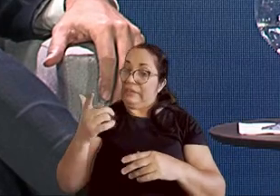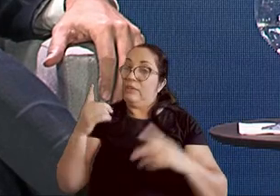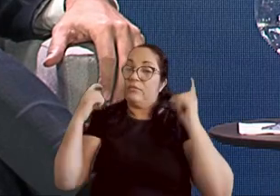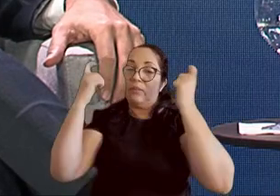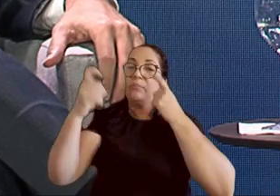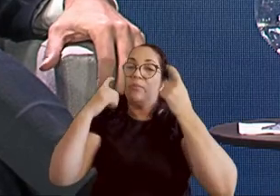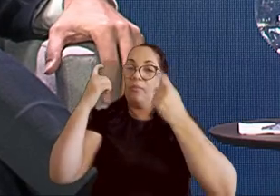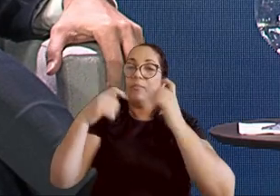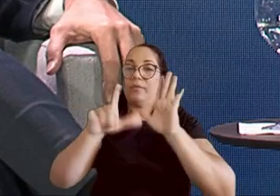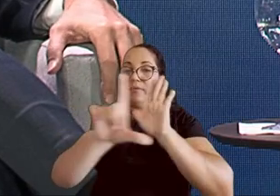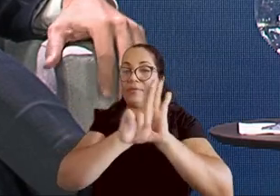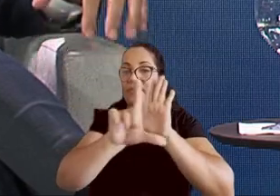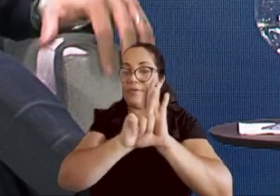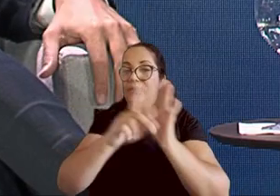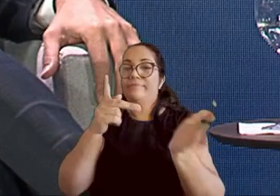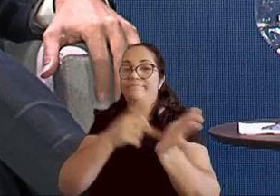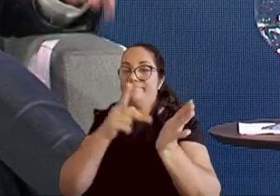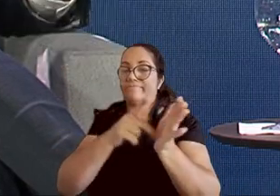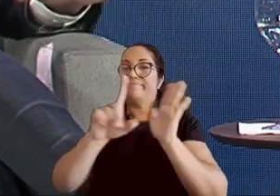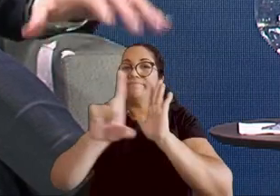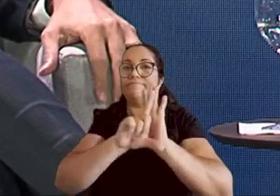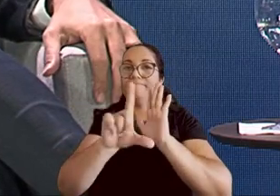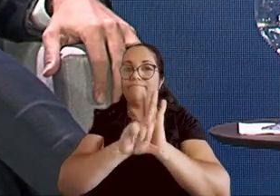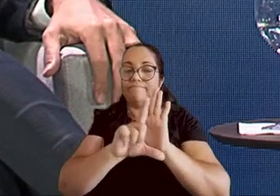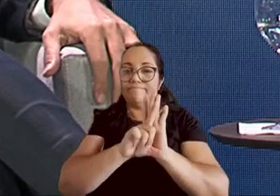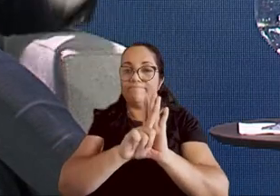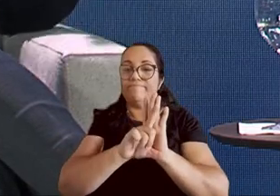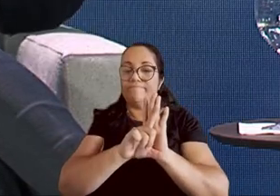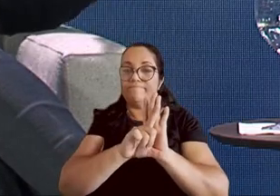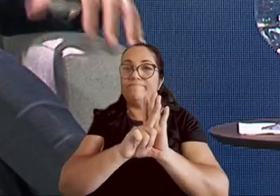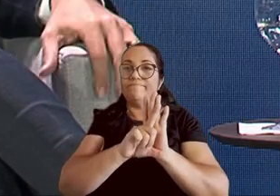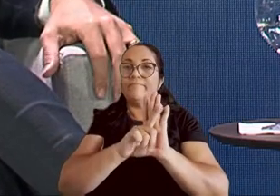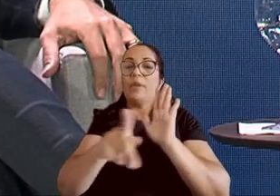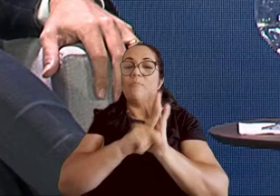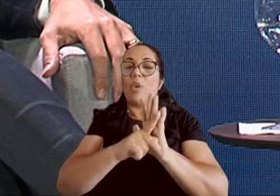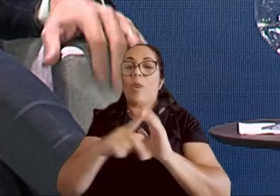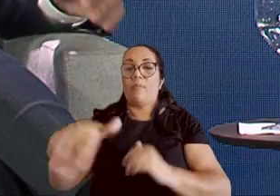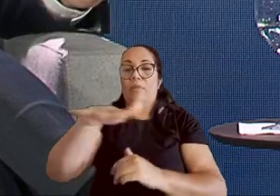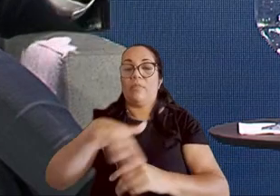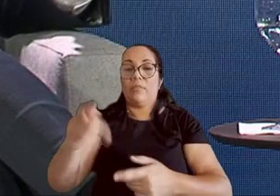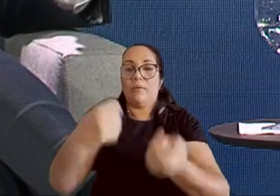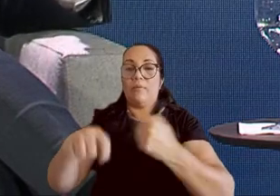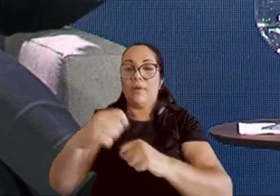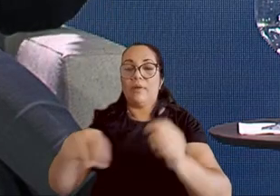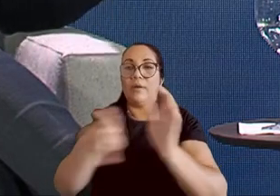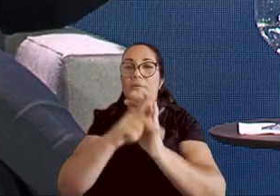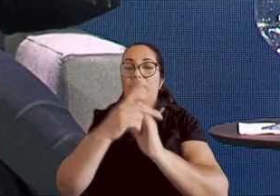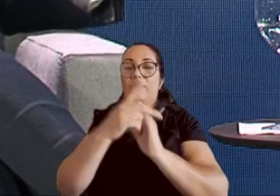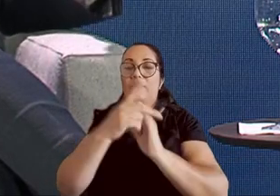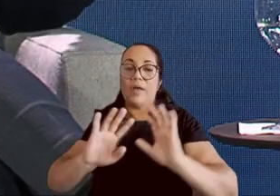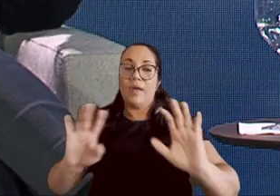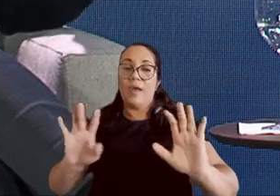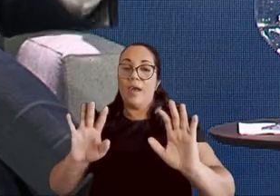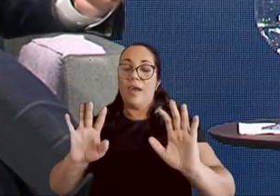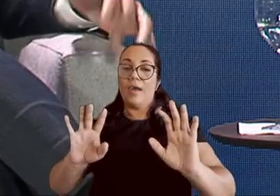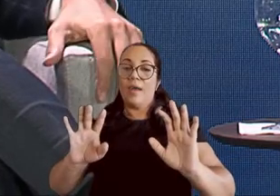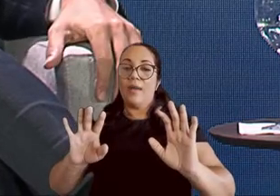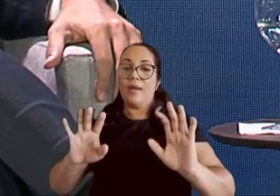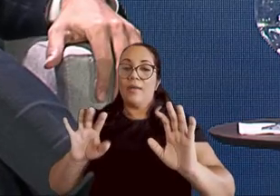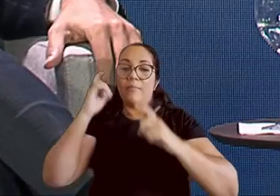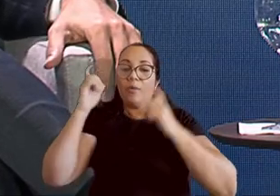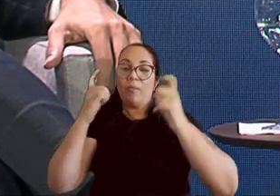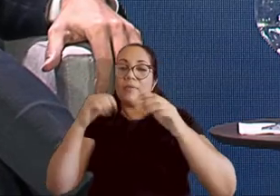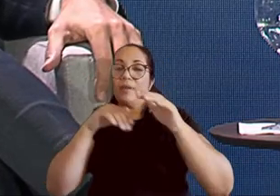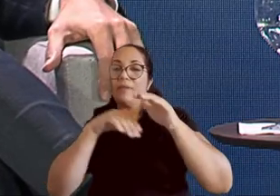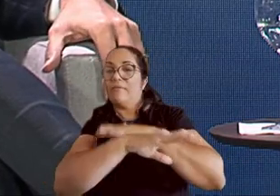o estrangeiro investir em mercado local por algumas razões né antes até dela caducar agora é uma é que o investidor estrangeiro ele já é